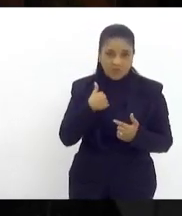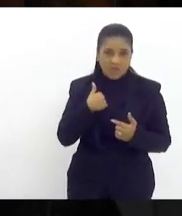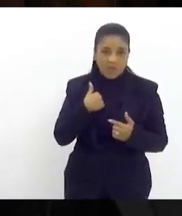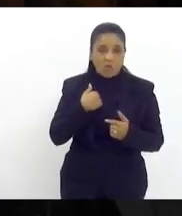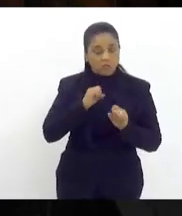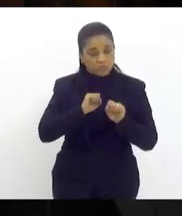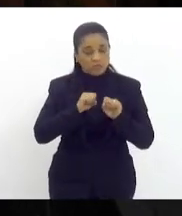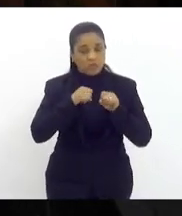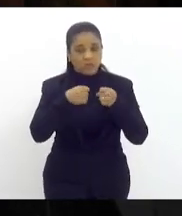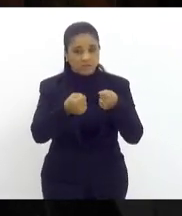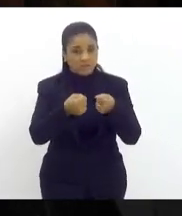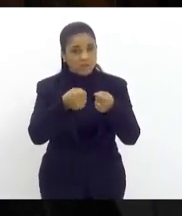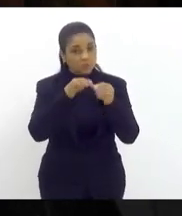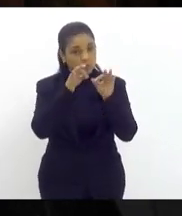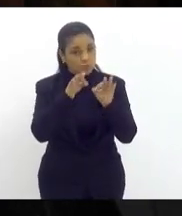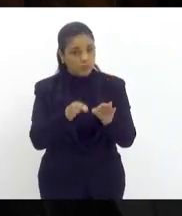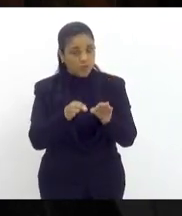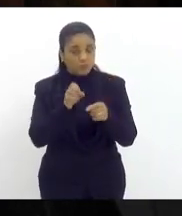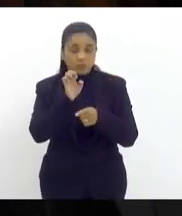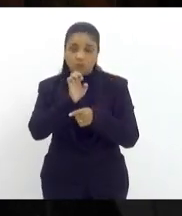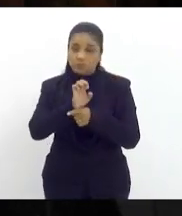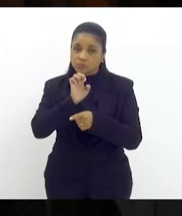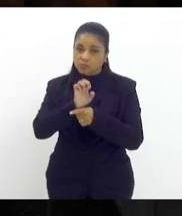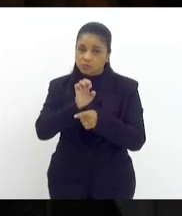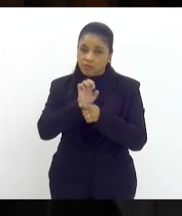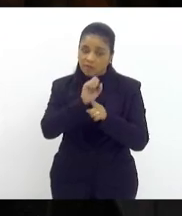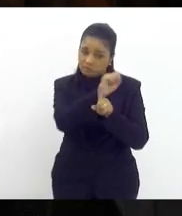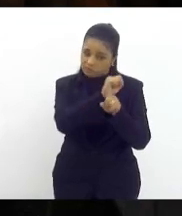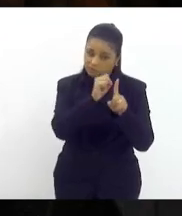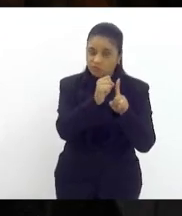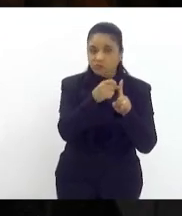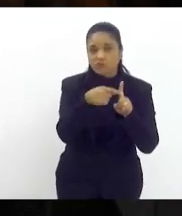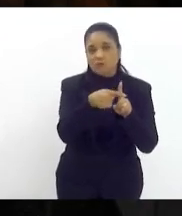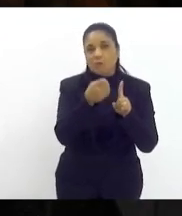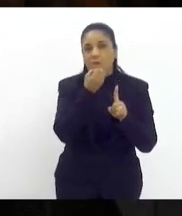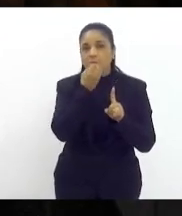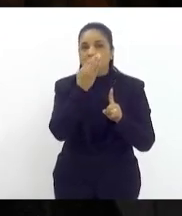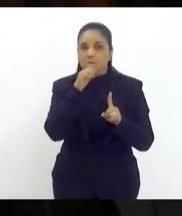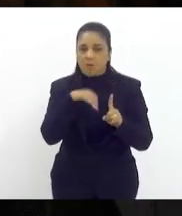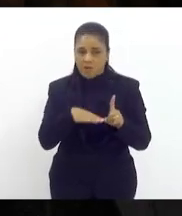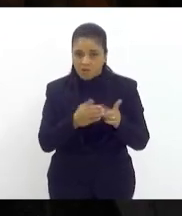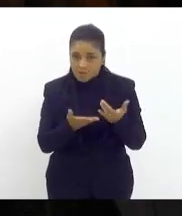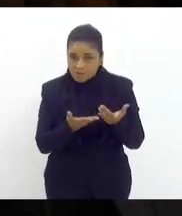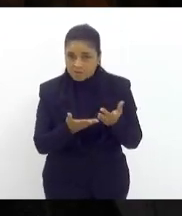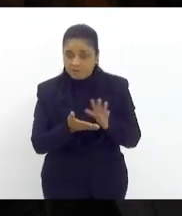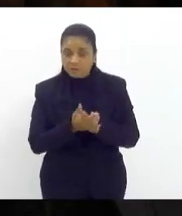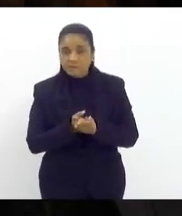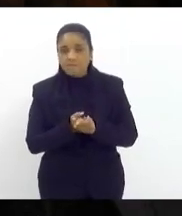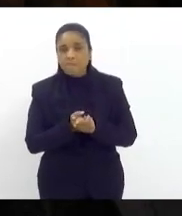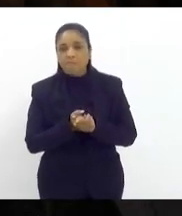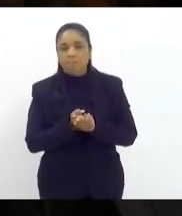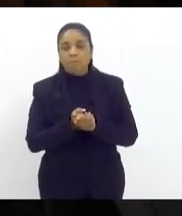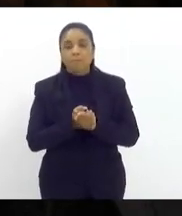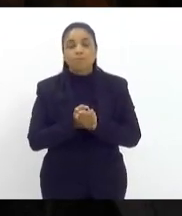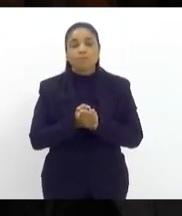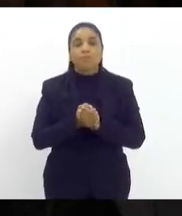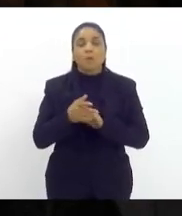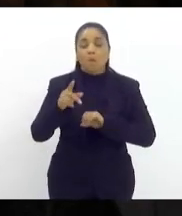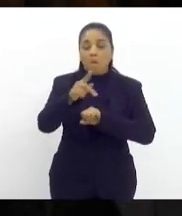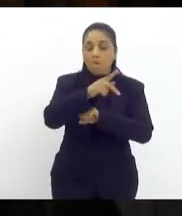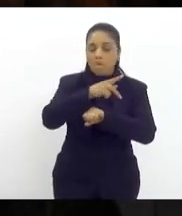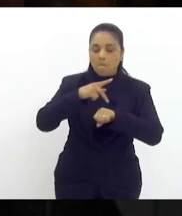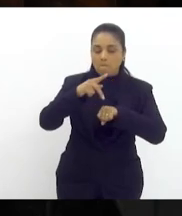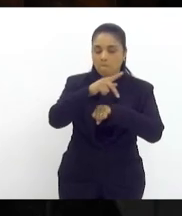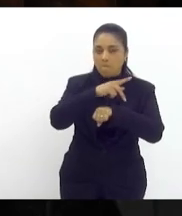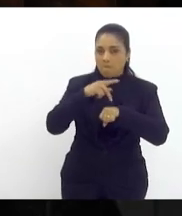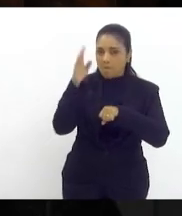do que seja o estado de bem-estar social e o país não é